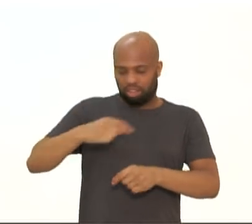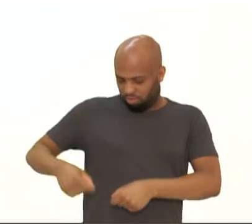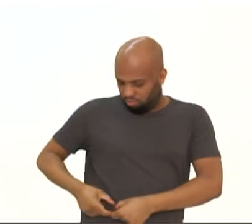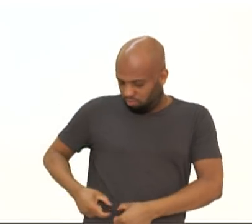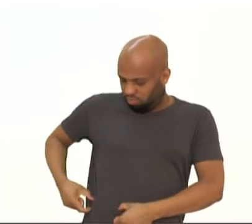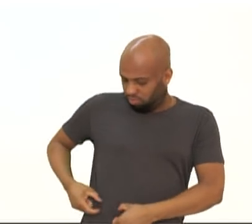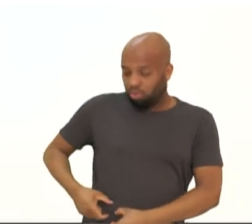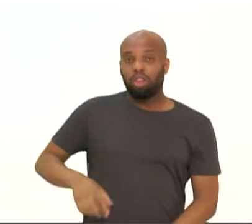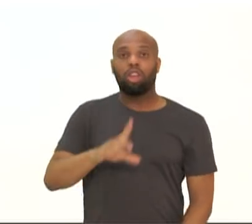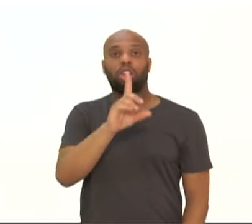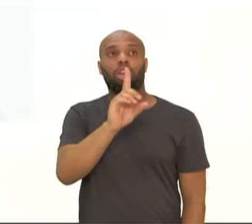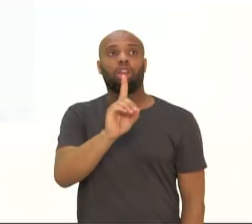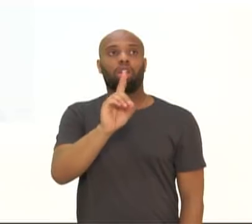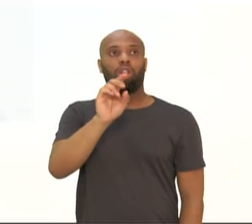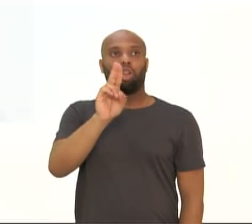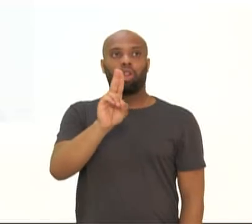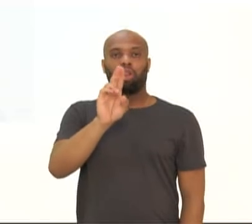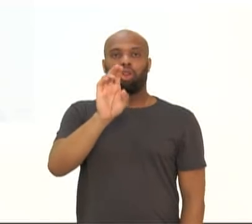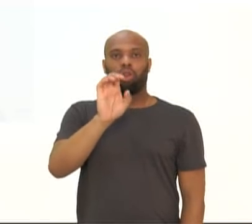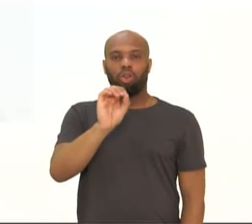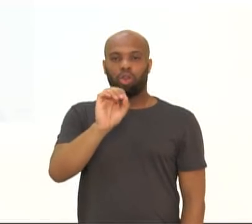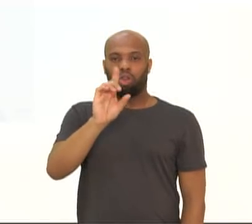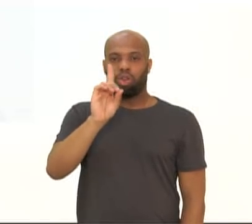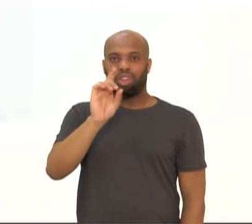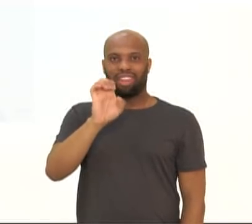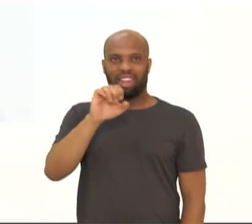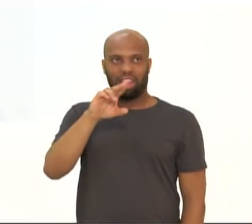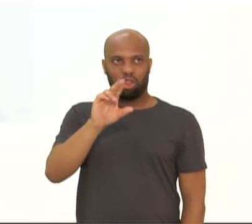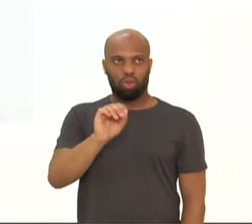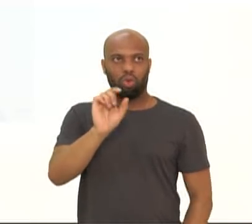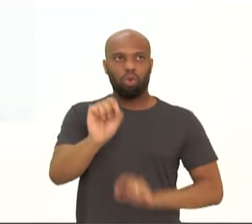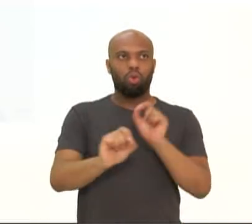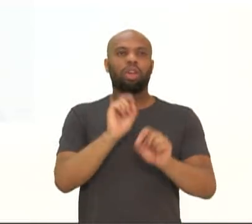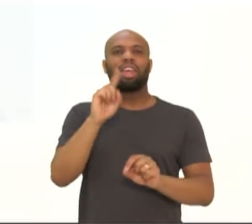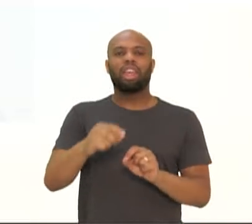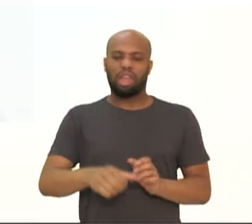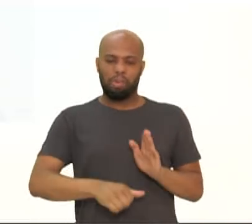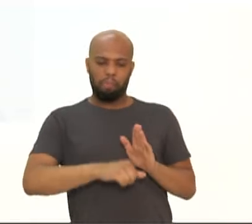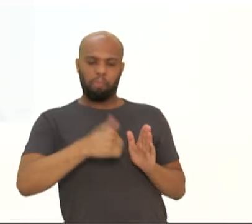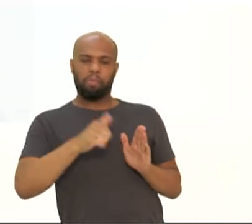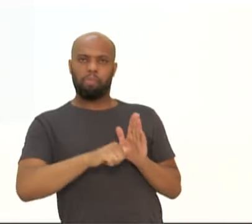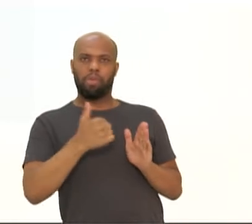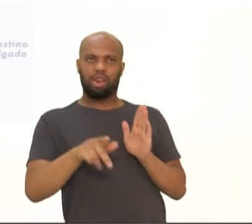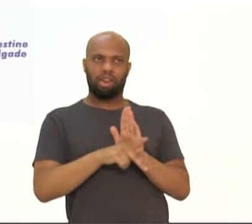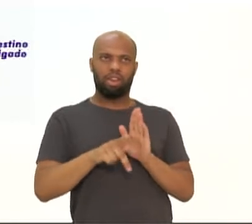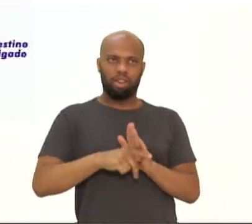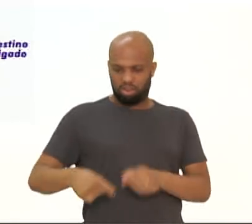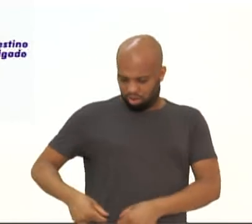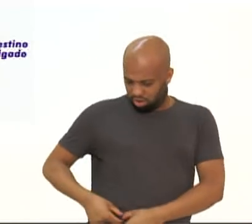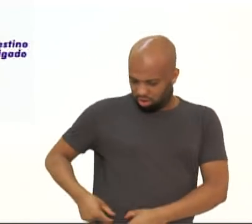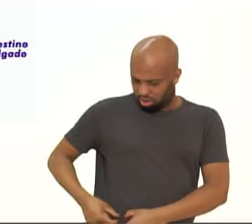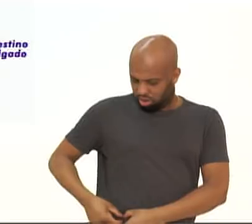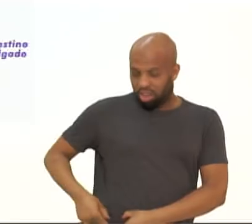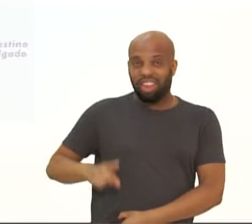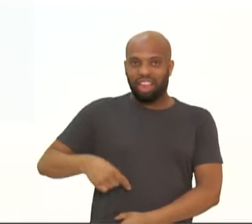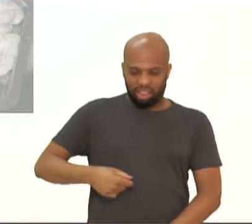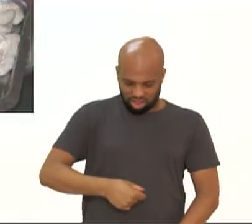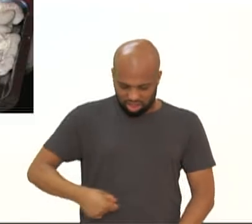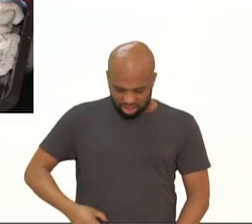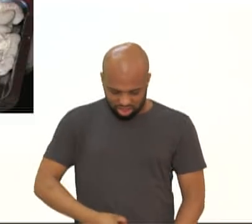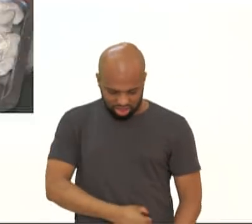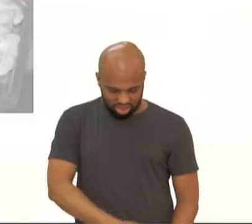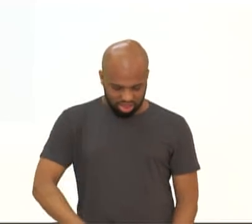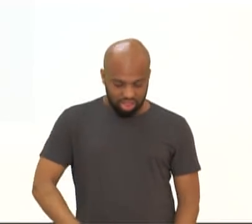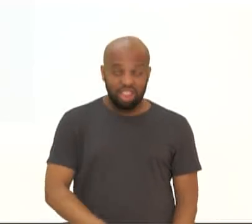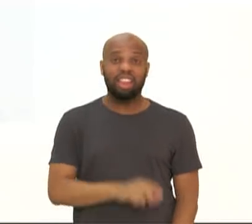duodeno. Vamos ver o que é esse duodeno? O duodeno é a primeira porção do intestino delgado. Então,